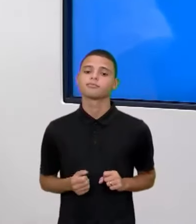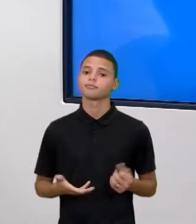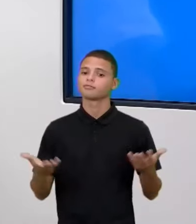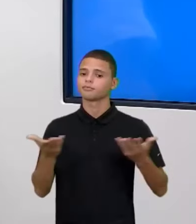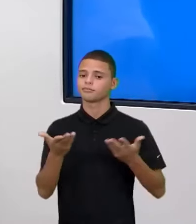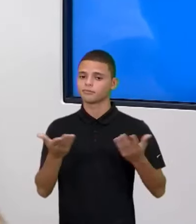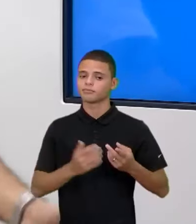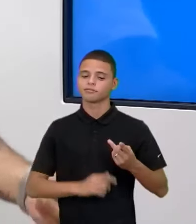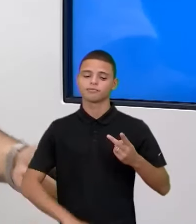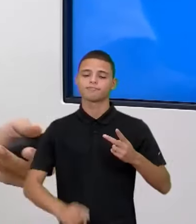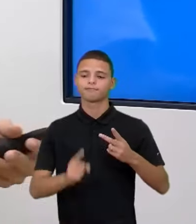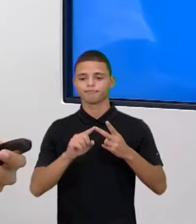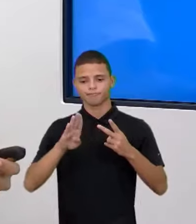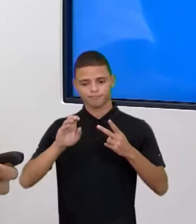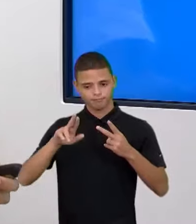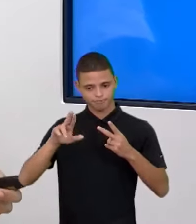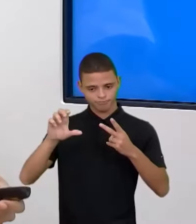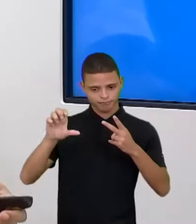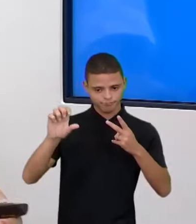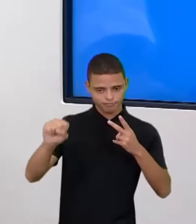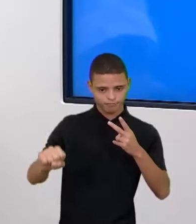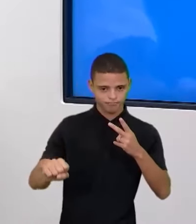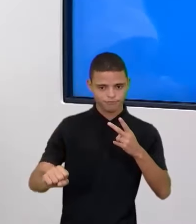pro blues.